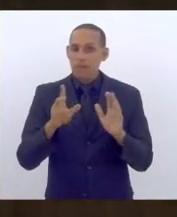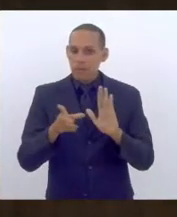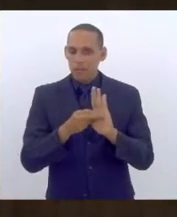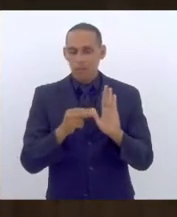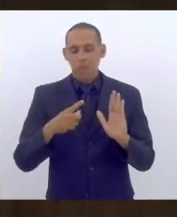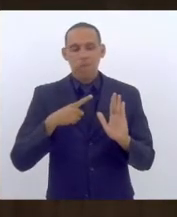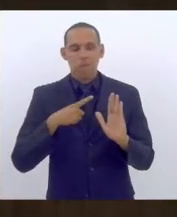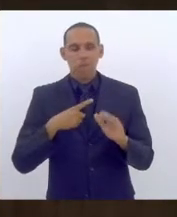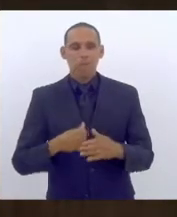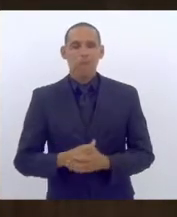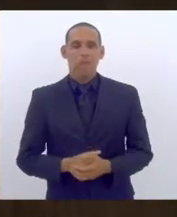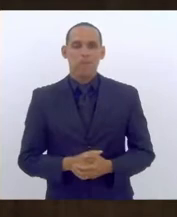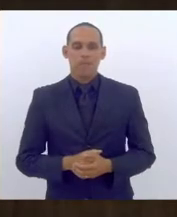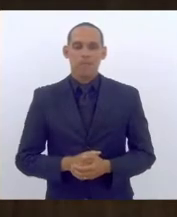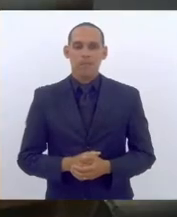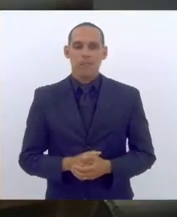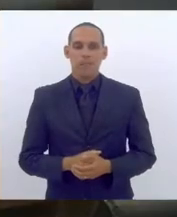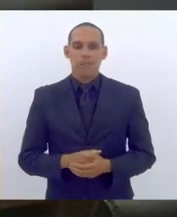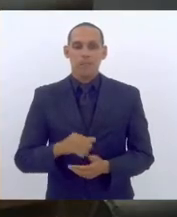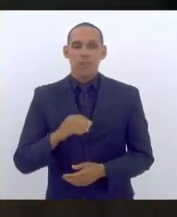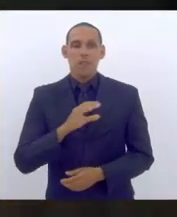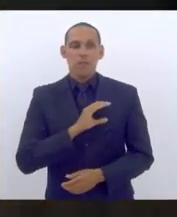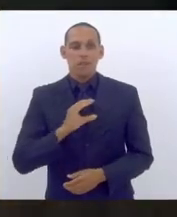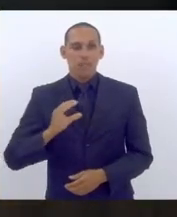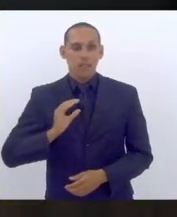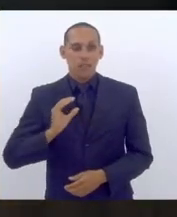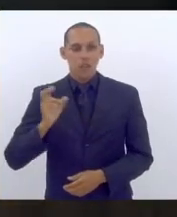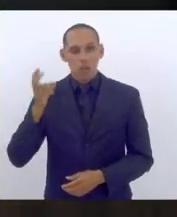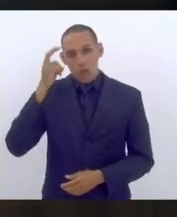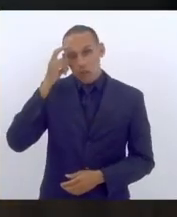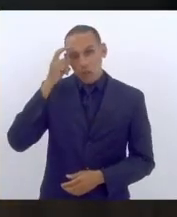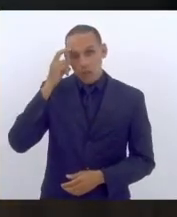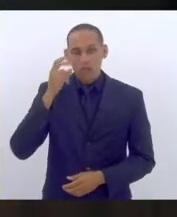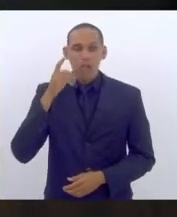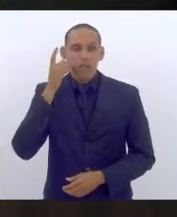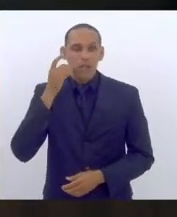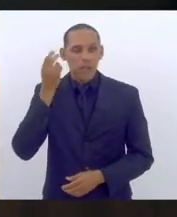emendas pela comissão de Cultura deliomar